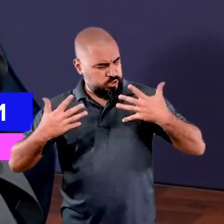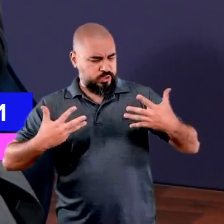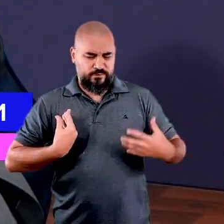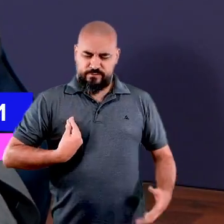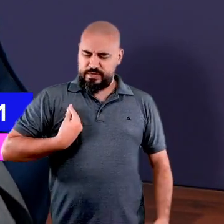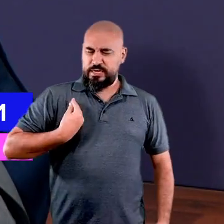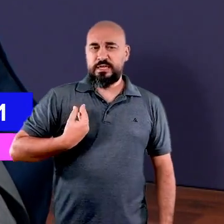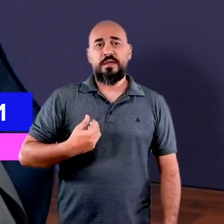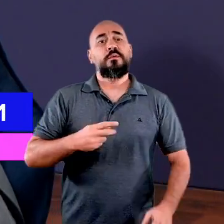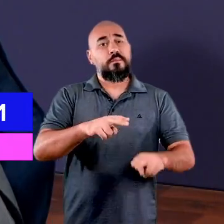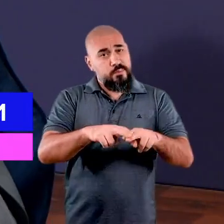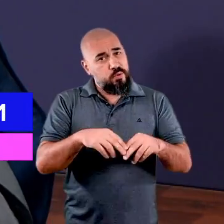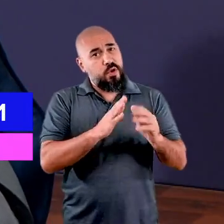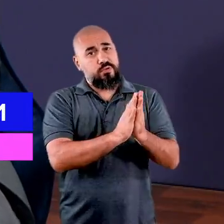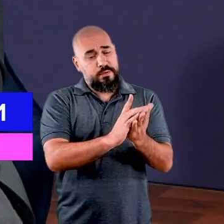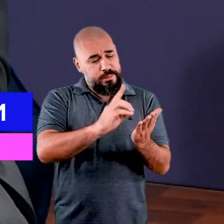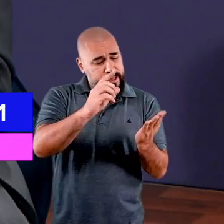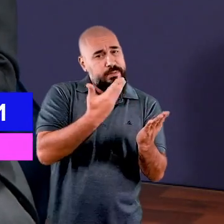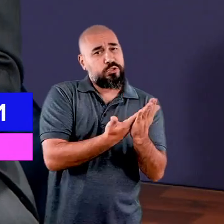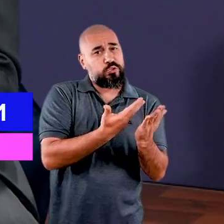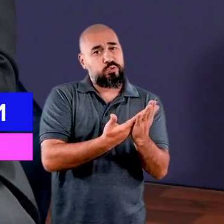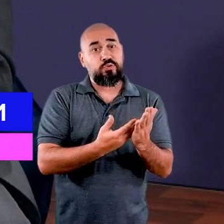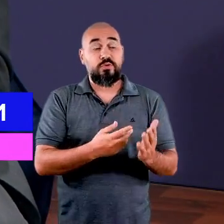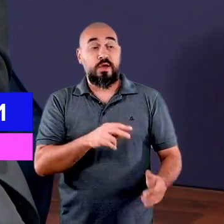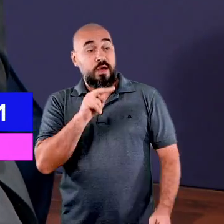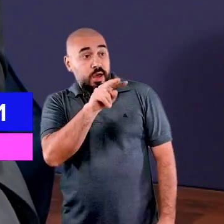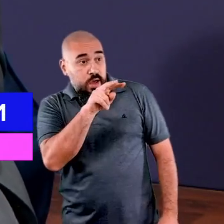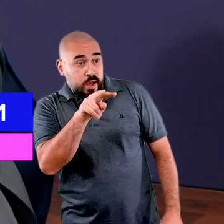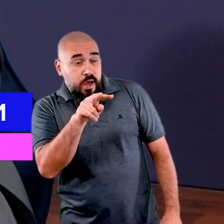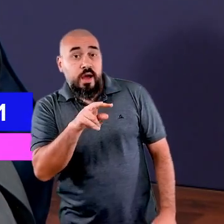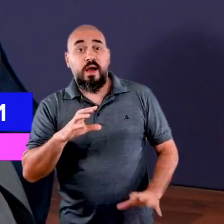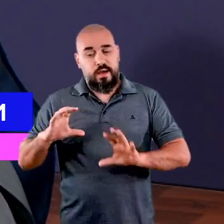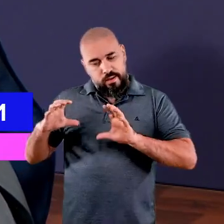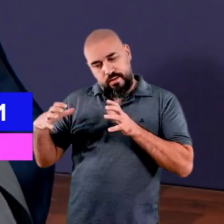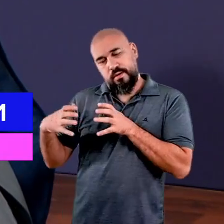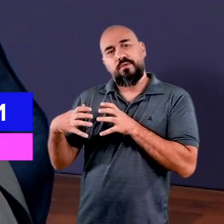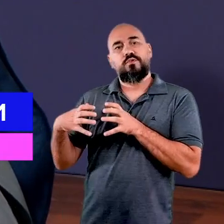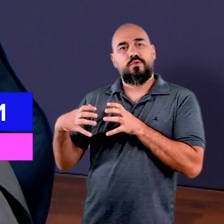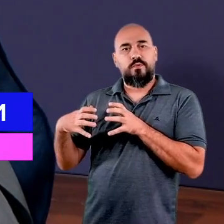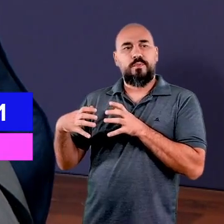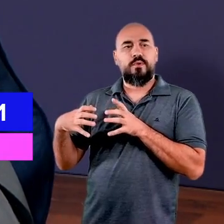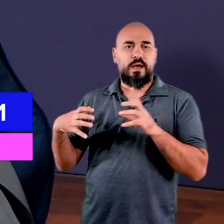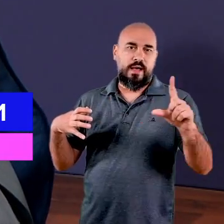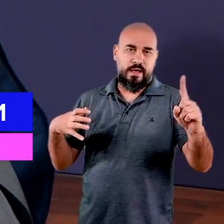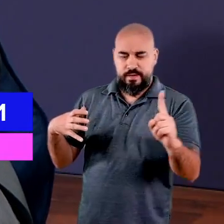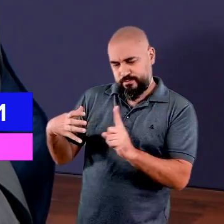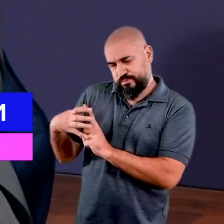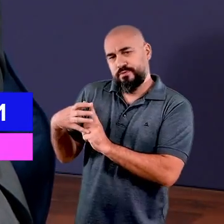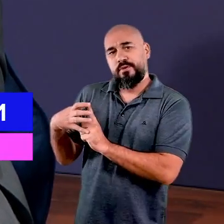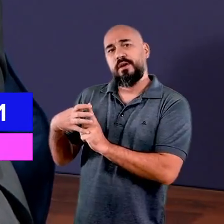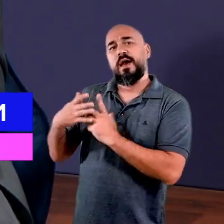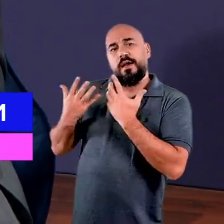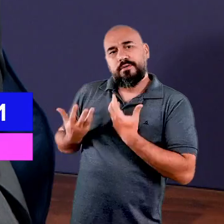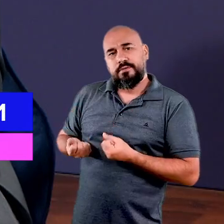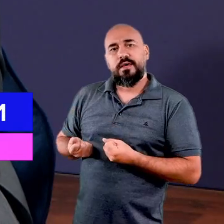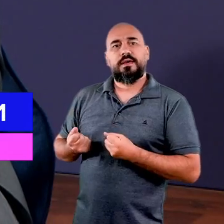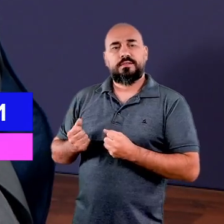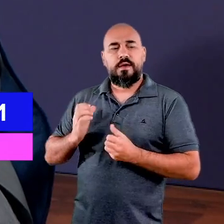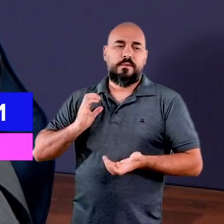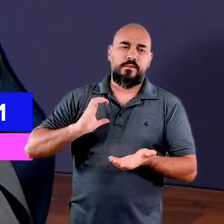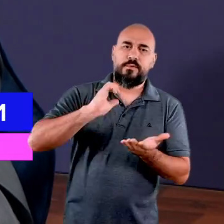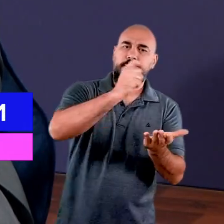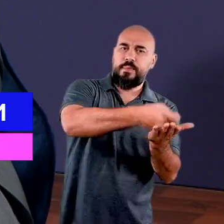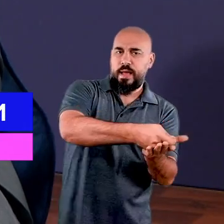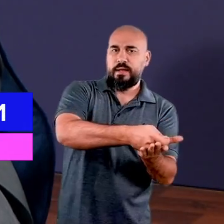existência por meio do estudo da Palavra de Deus. Manter a Novo Tempo 7 dias por semana, 24 horas no